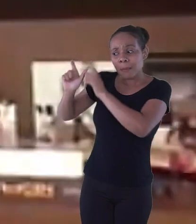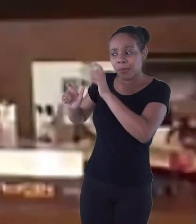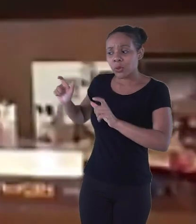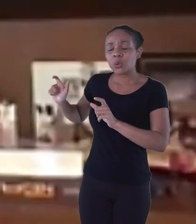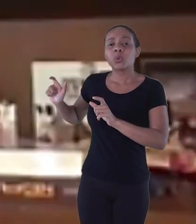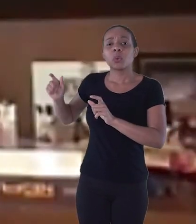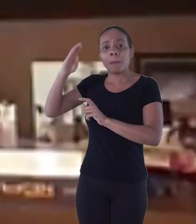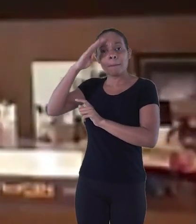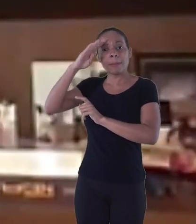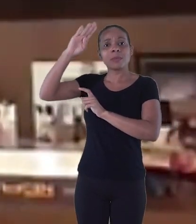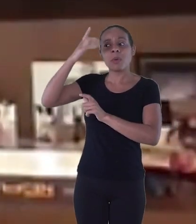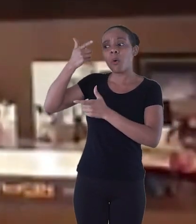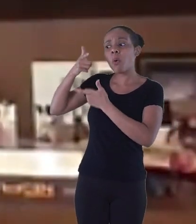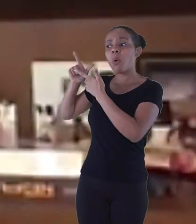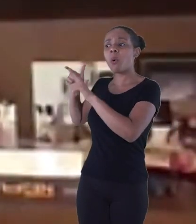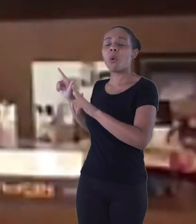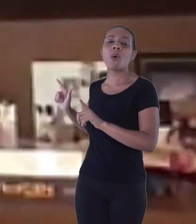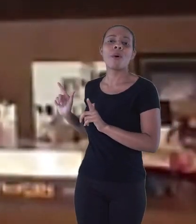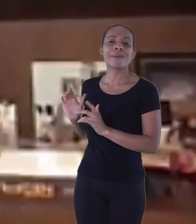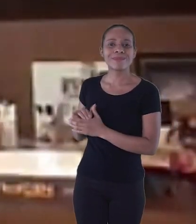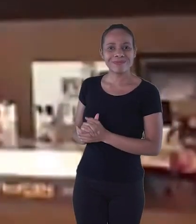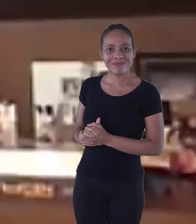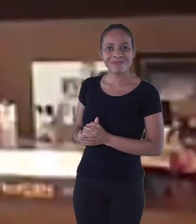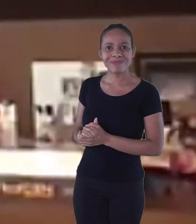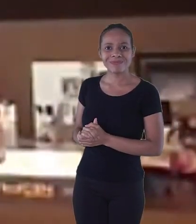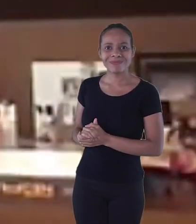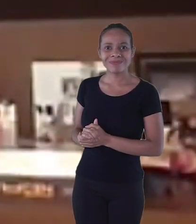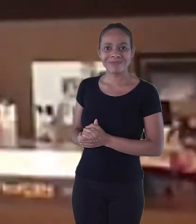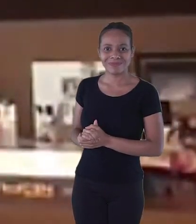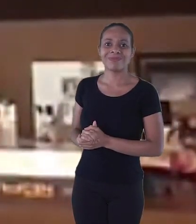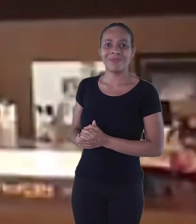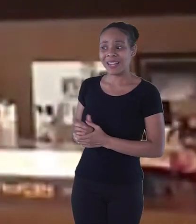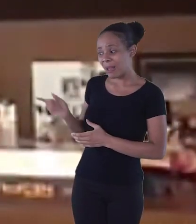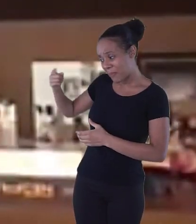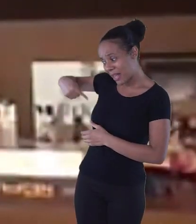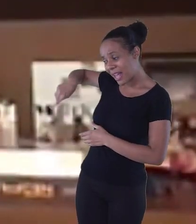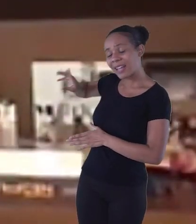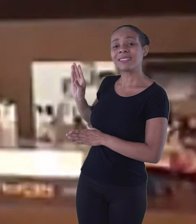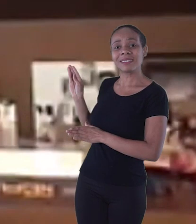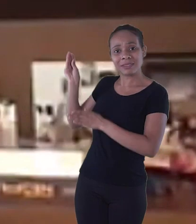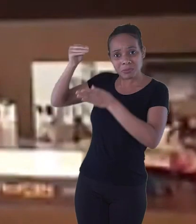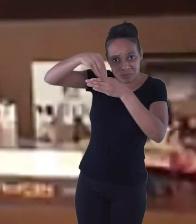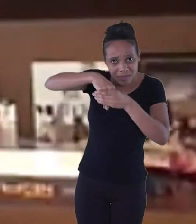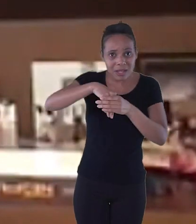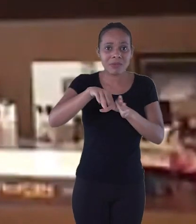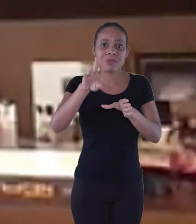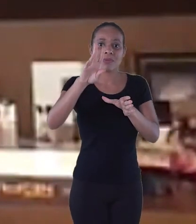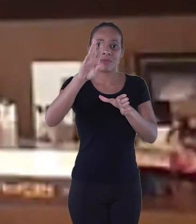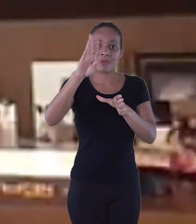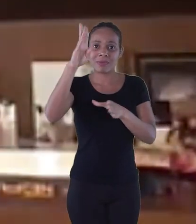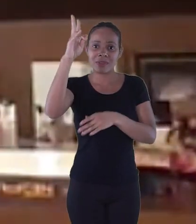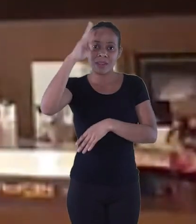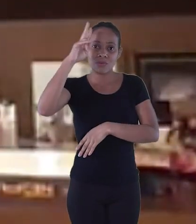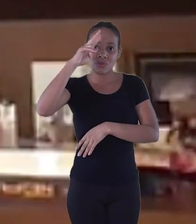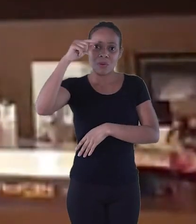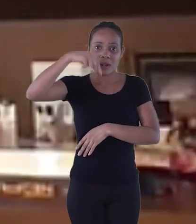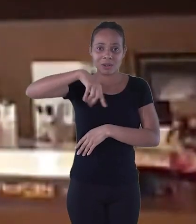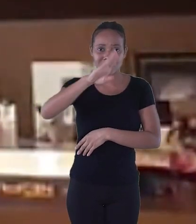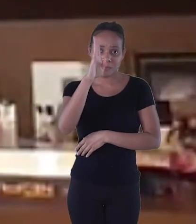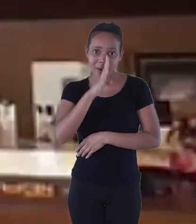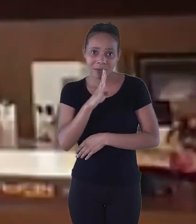é dizer, eles também, eles estão na história do Brasil, só que nós, brasileiros,